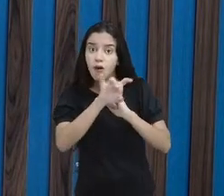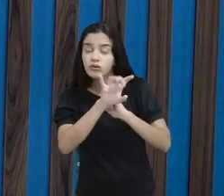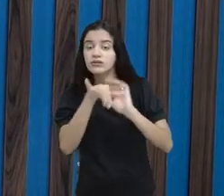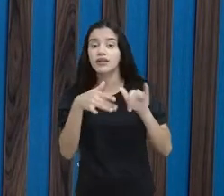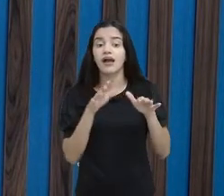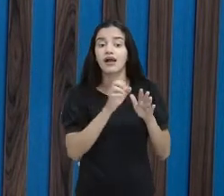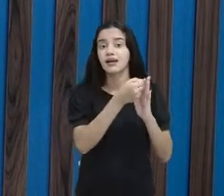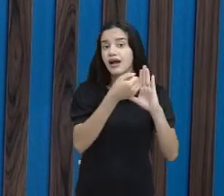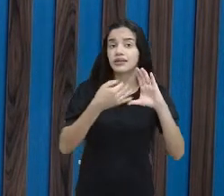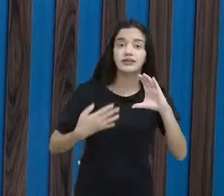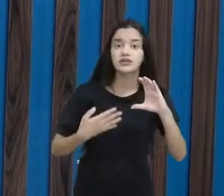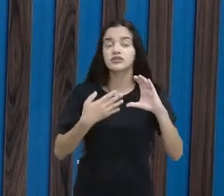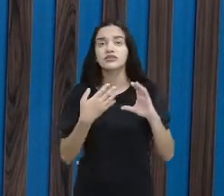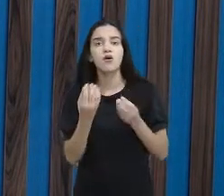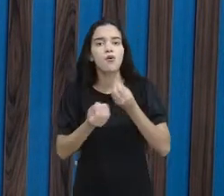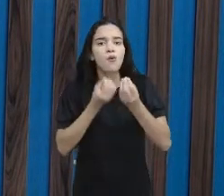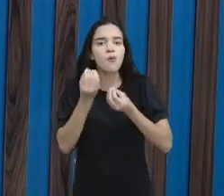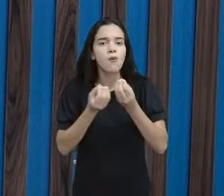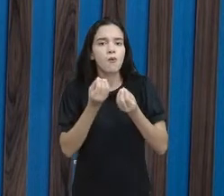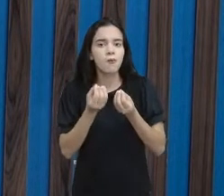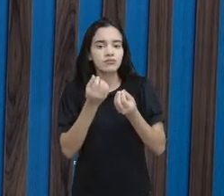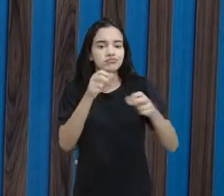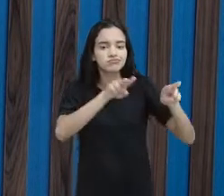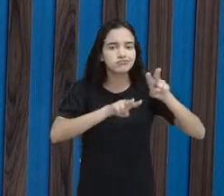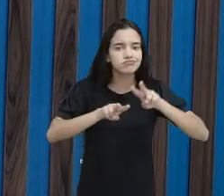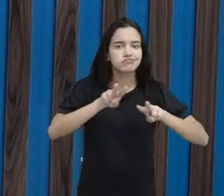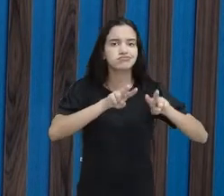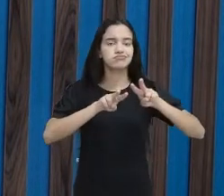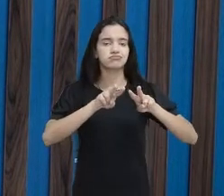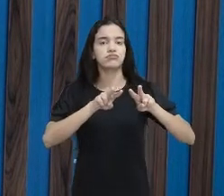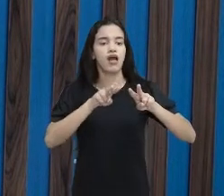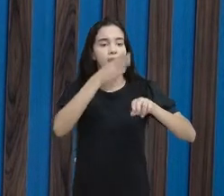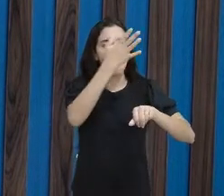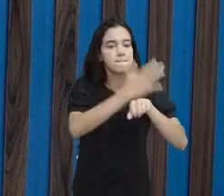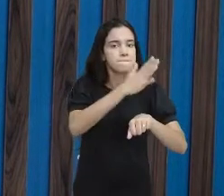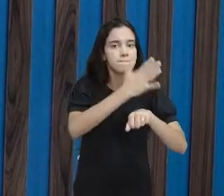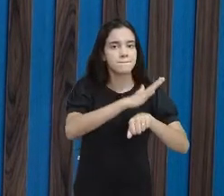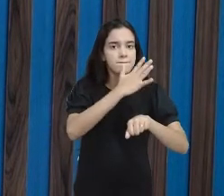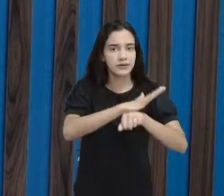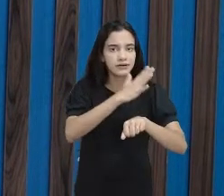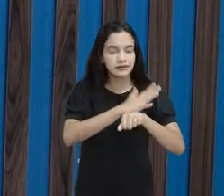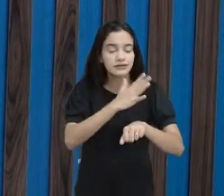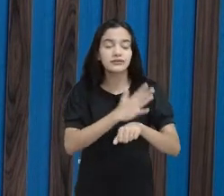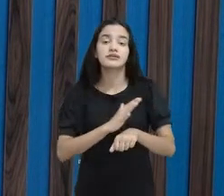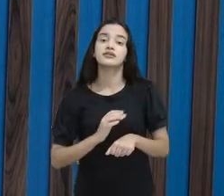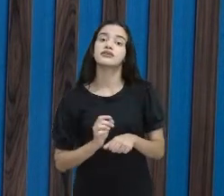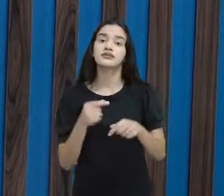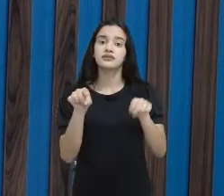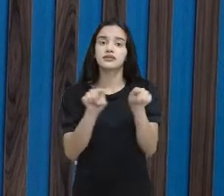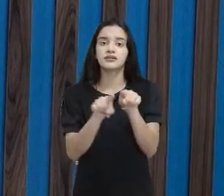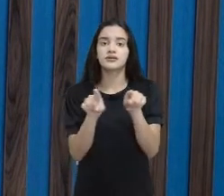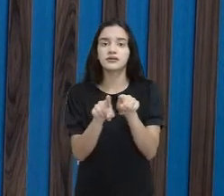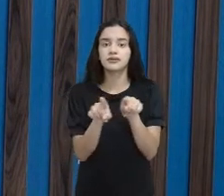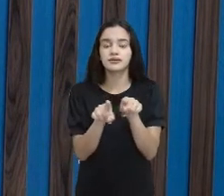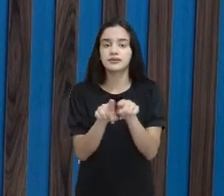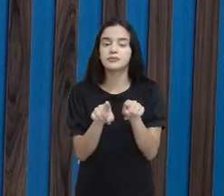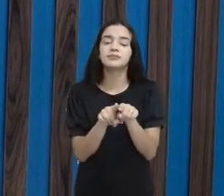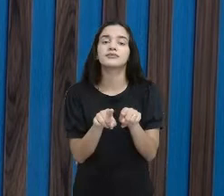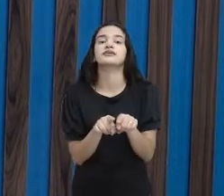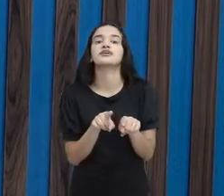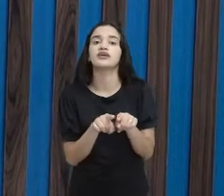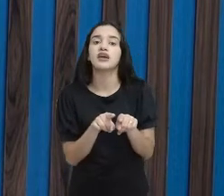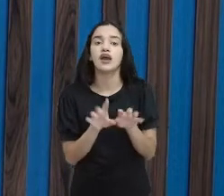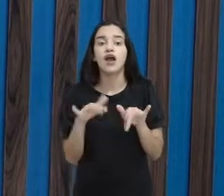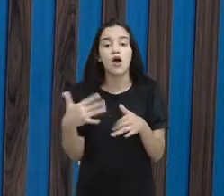gente pode observar melhor, né, essa prática, como é que a gente vai juntar aqueles